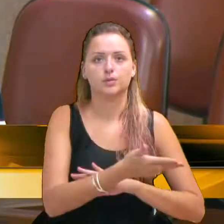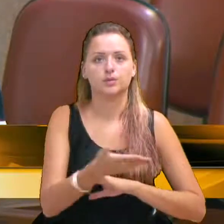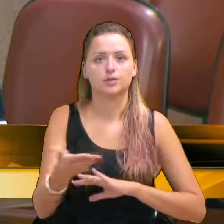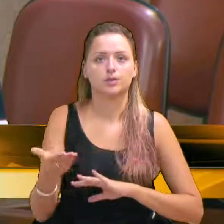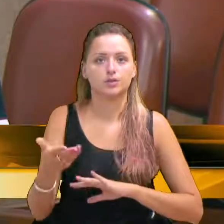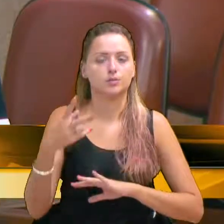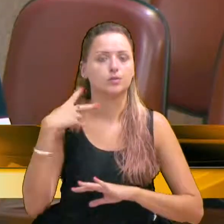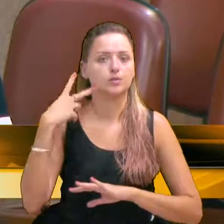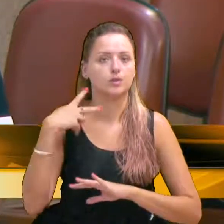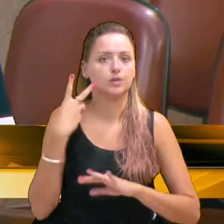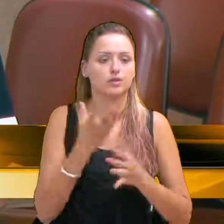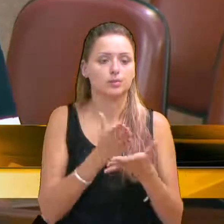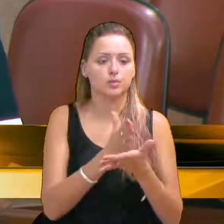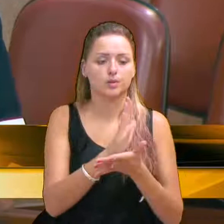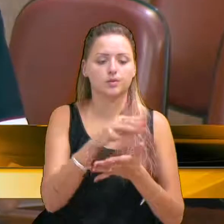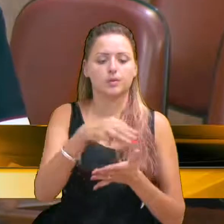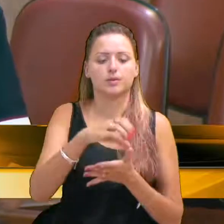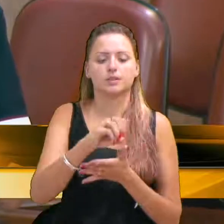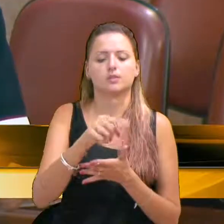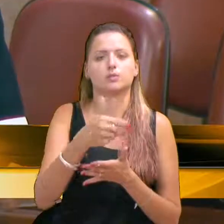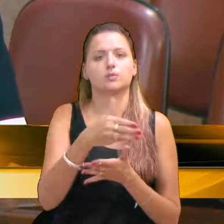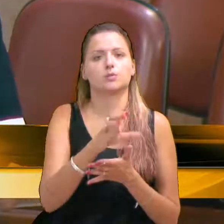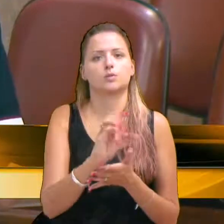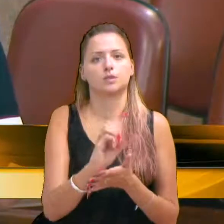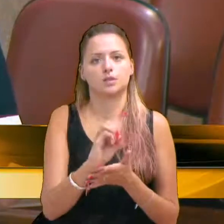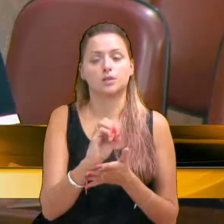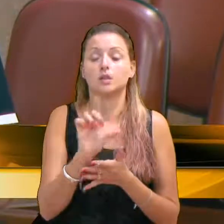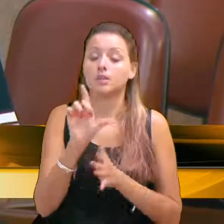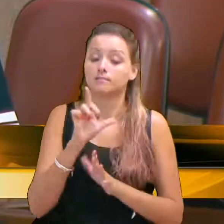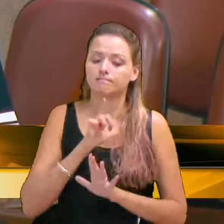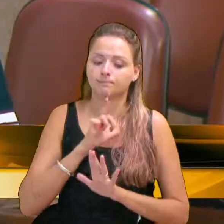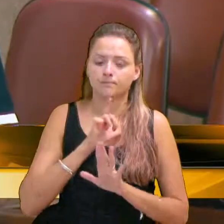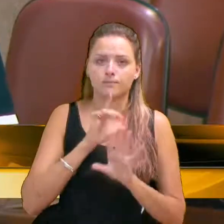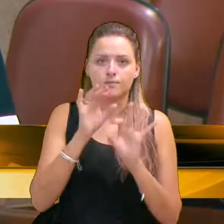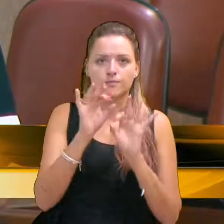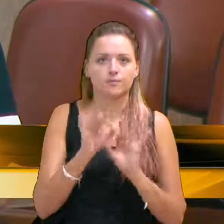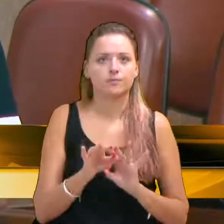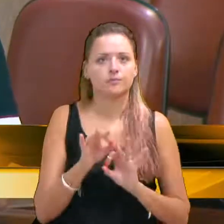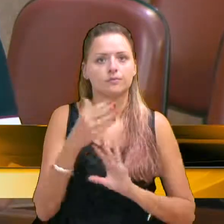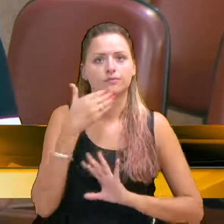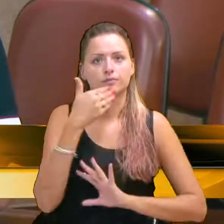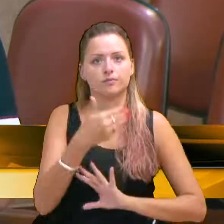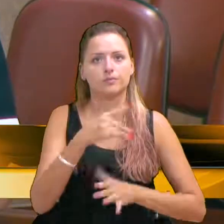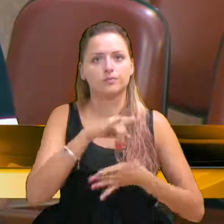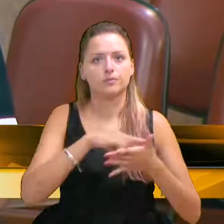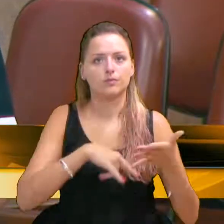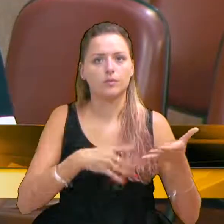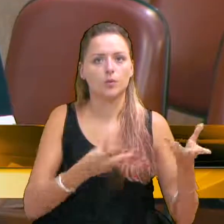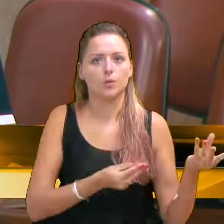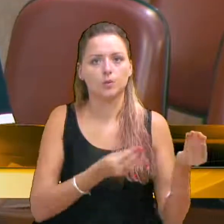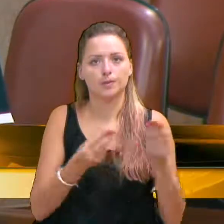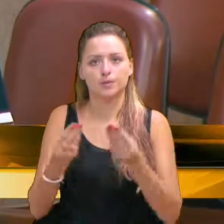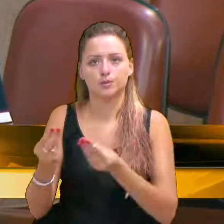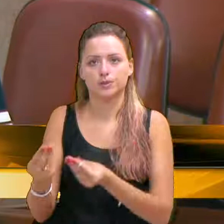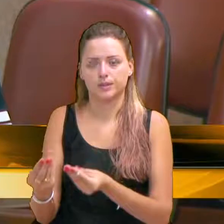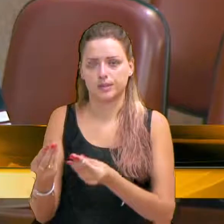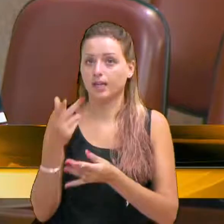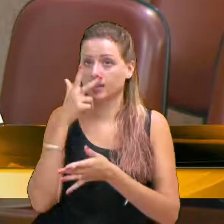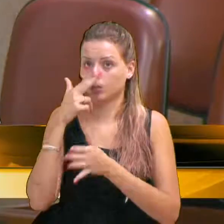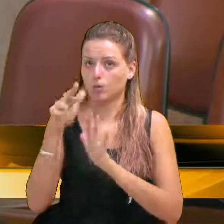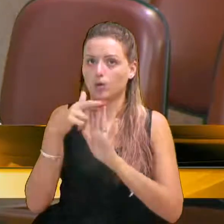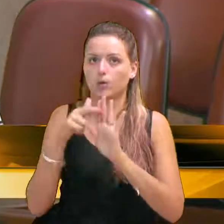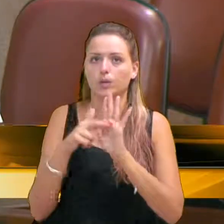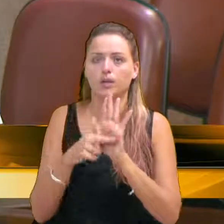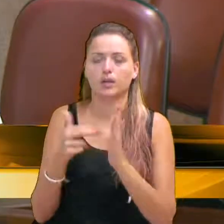nobres pares para aprovação desta moção. Na certeza, requeremos que o documento seja encaminhado na forma regimental